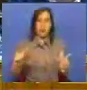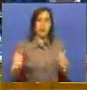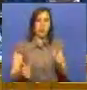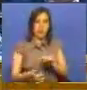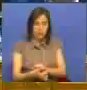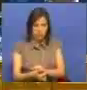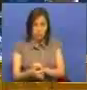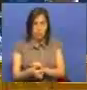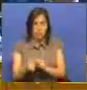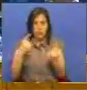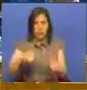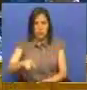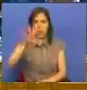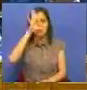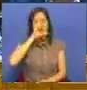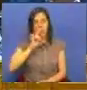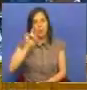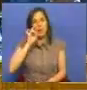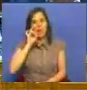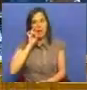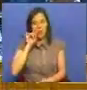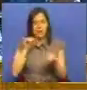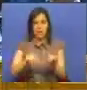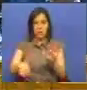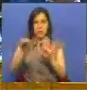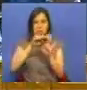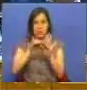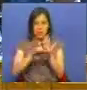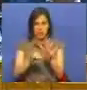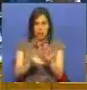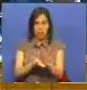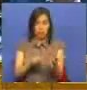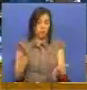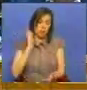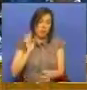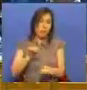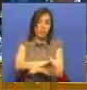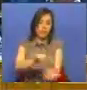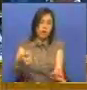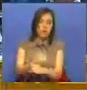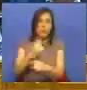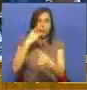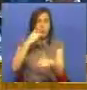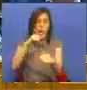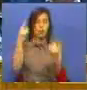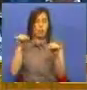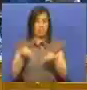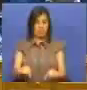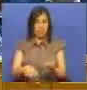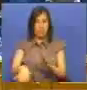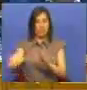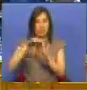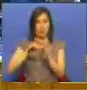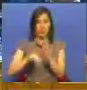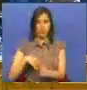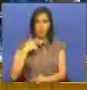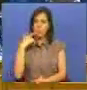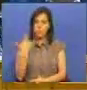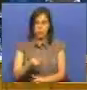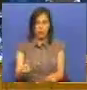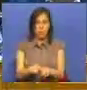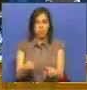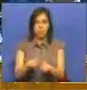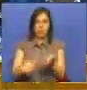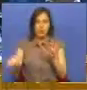que só o Estado pode garantir, este Estatuto subjuga os funcionários públicos. Este Estatuto não pode ser visto